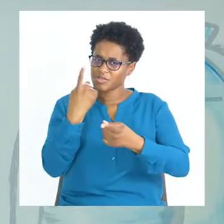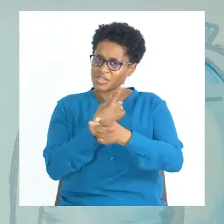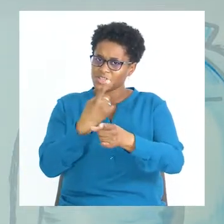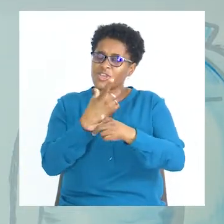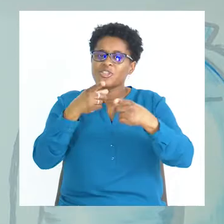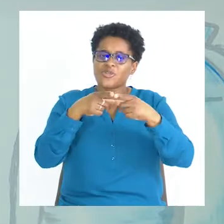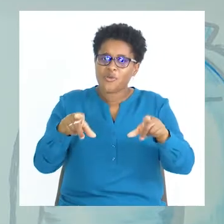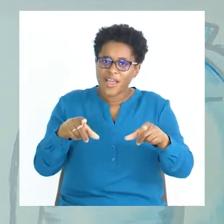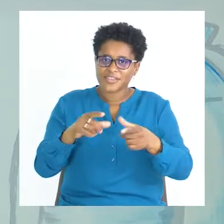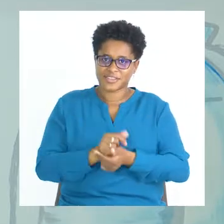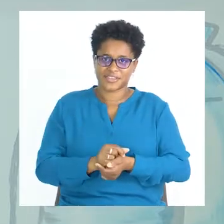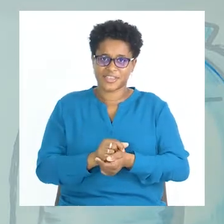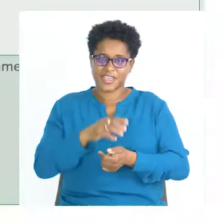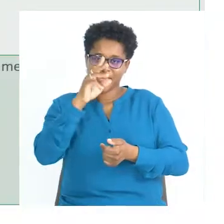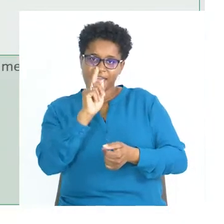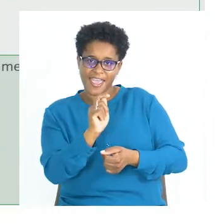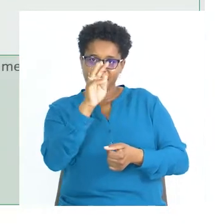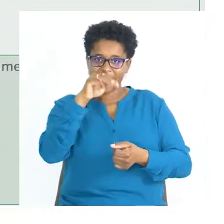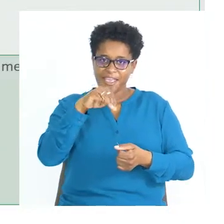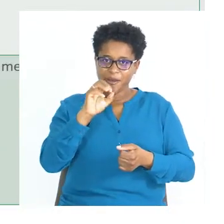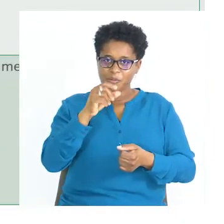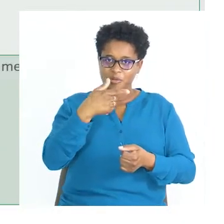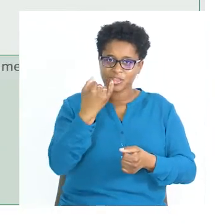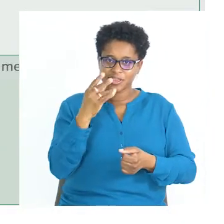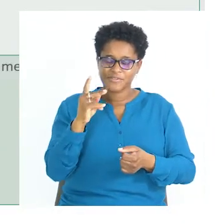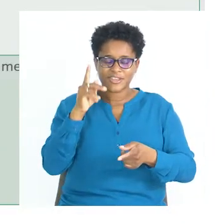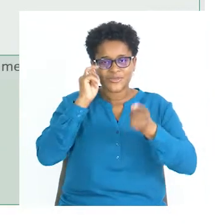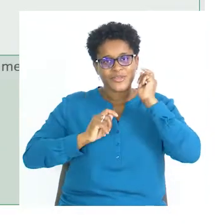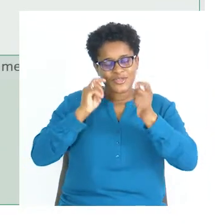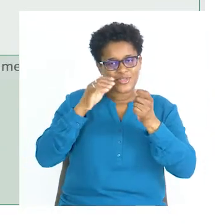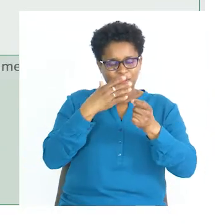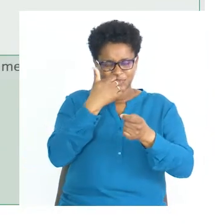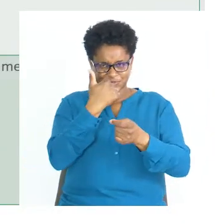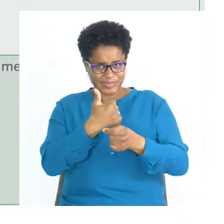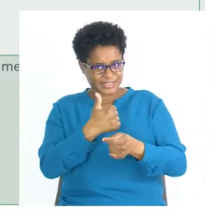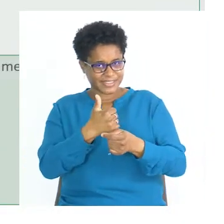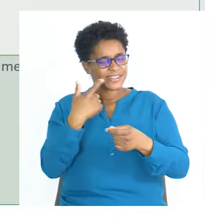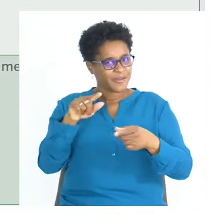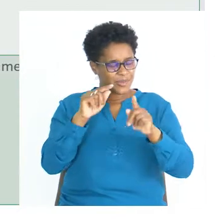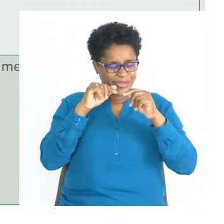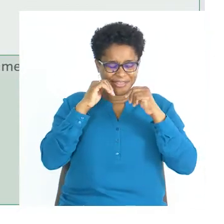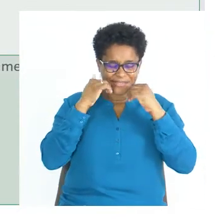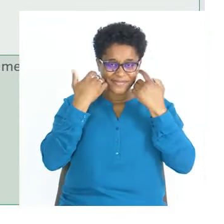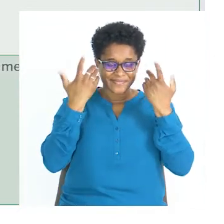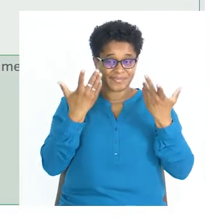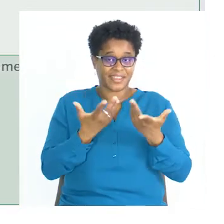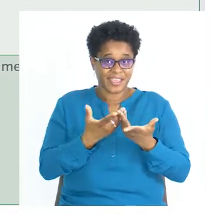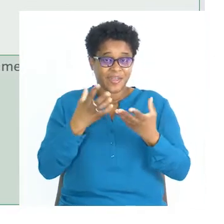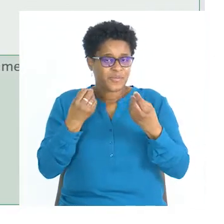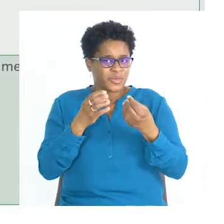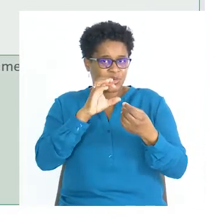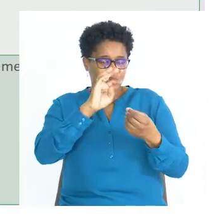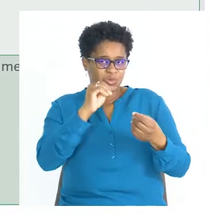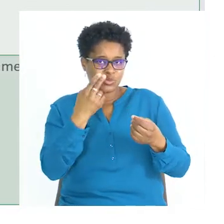linguagem emotiva. Expressão intimista, contém muita emoção, é muito